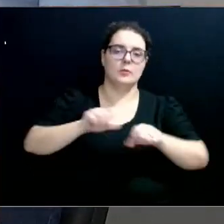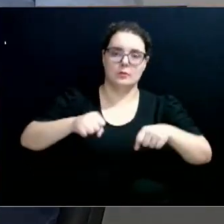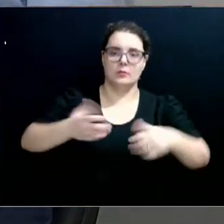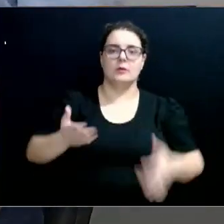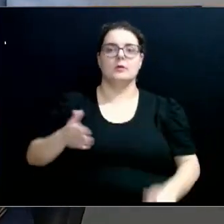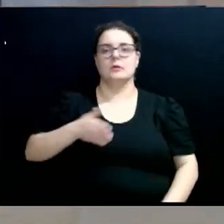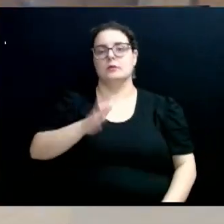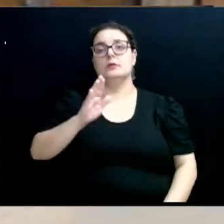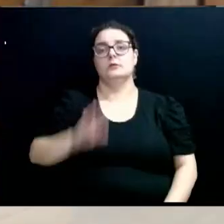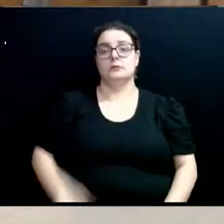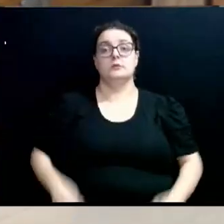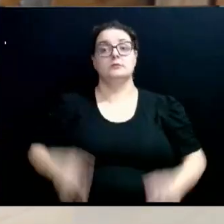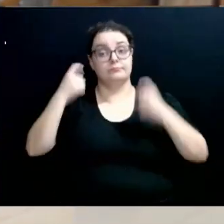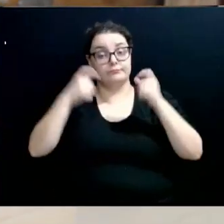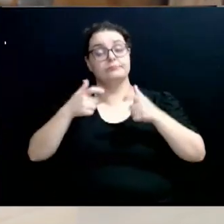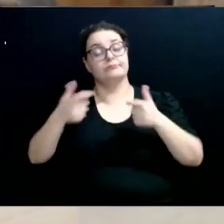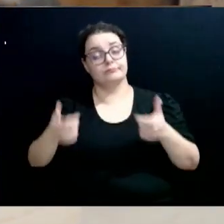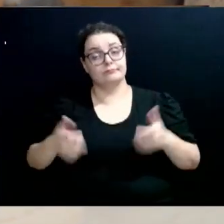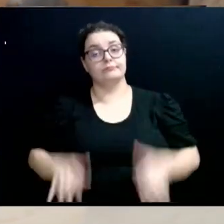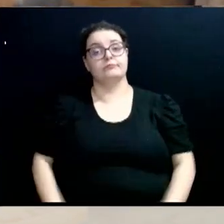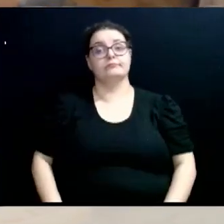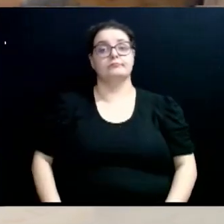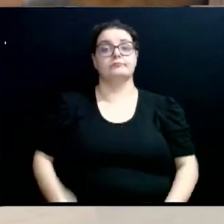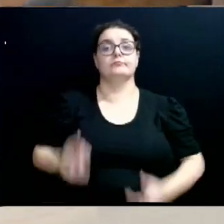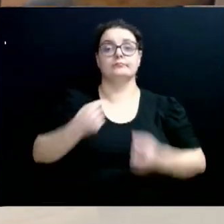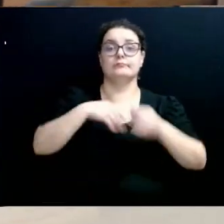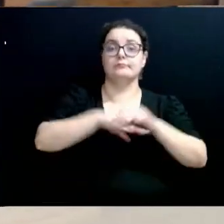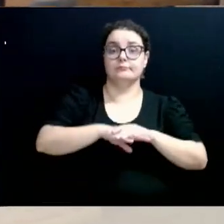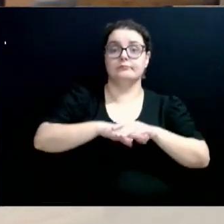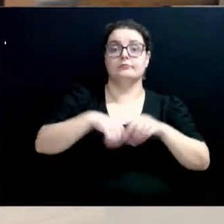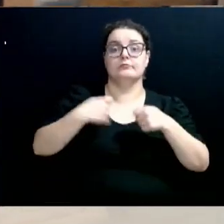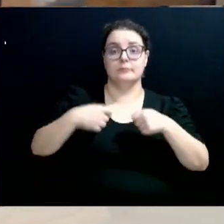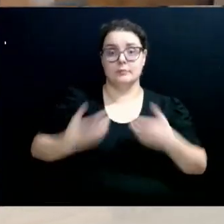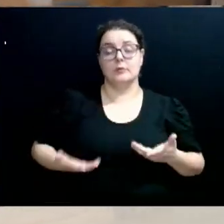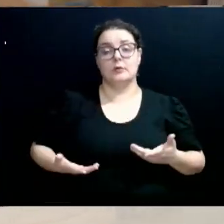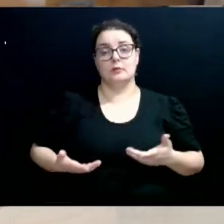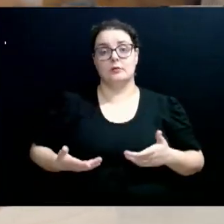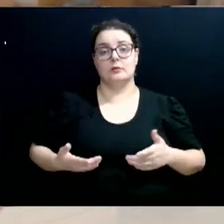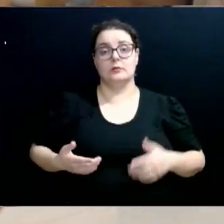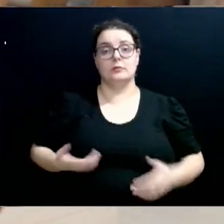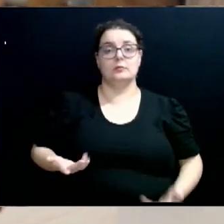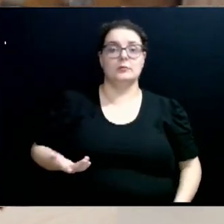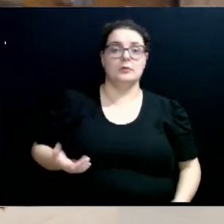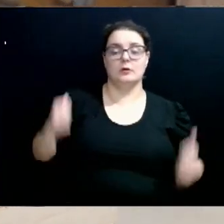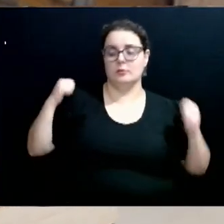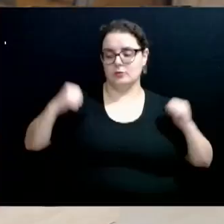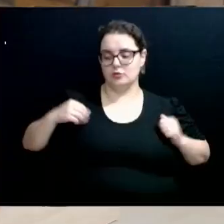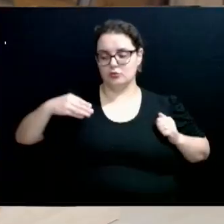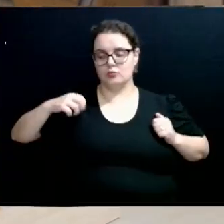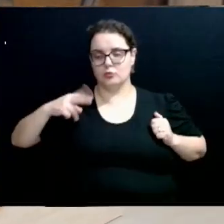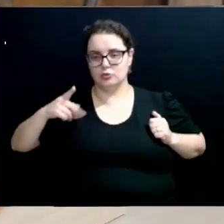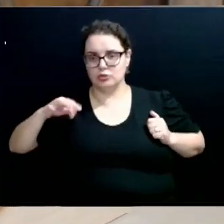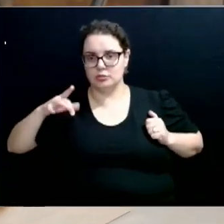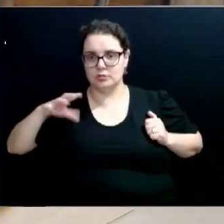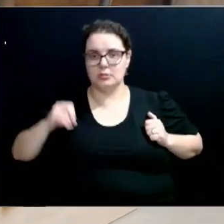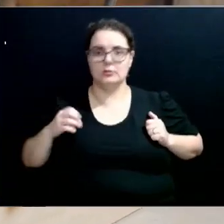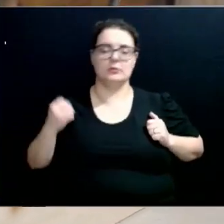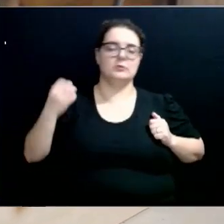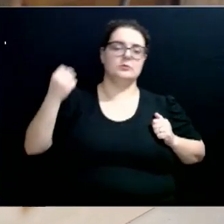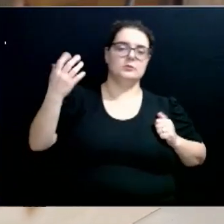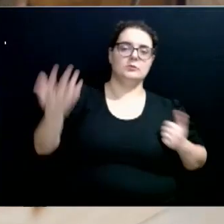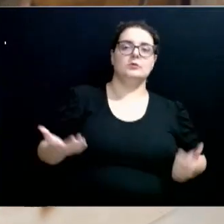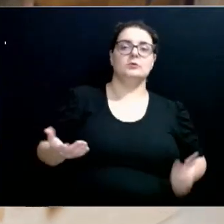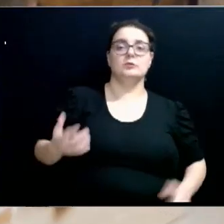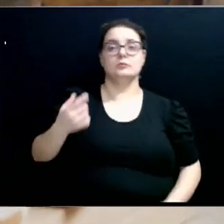moto na estrada, e aí uma preocupação maior, porque é uma reserva de contingência, mesmo que sejam os mochileiros, mesmo que a gente